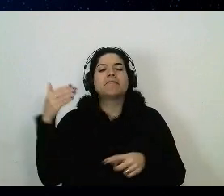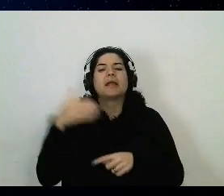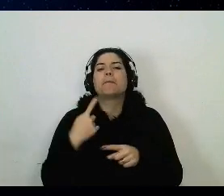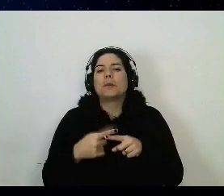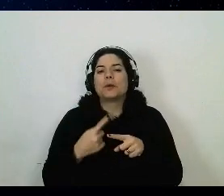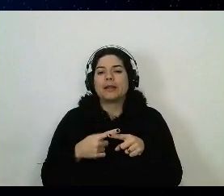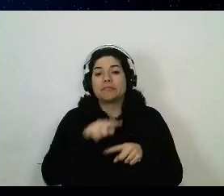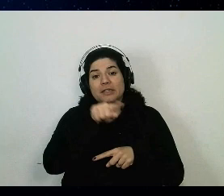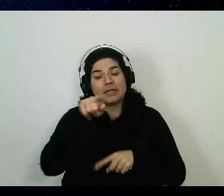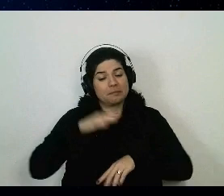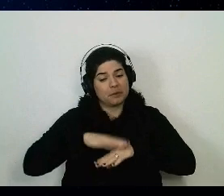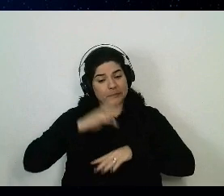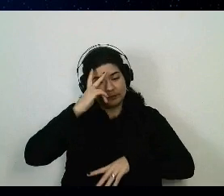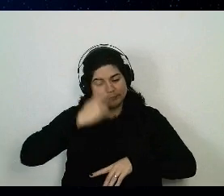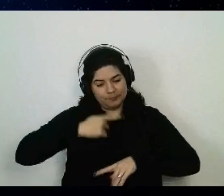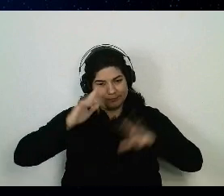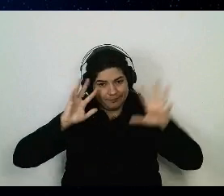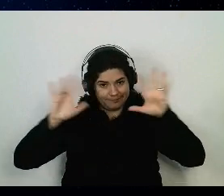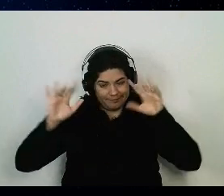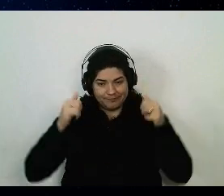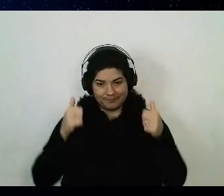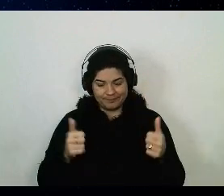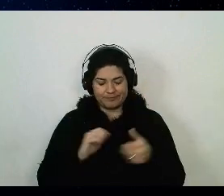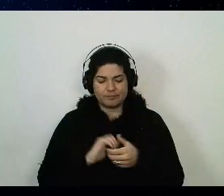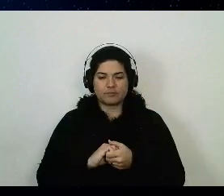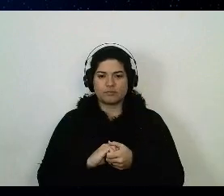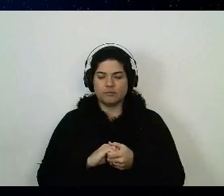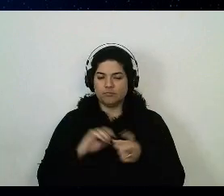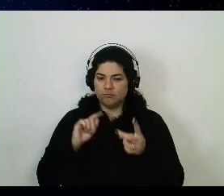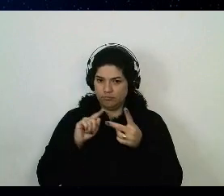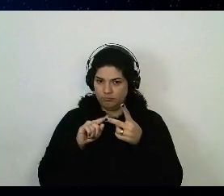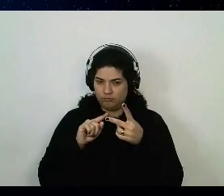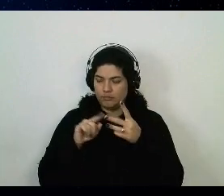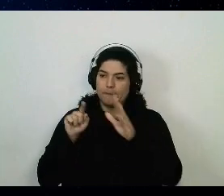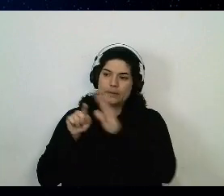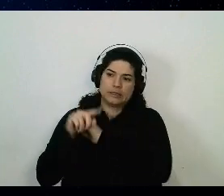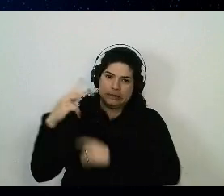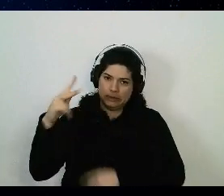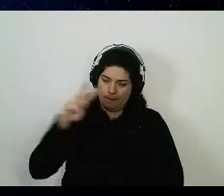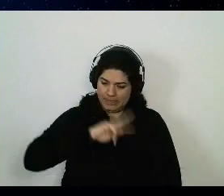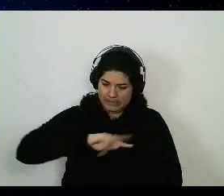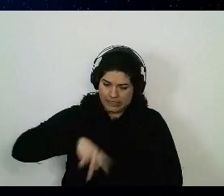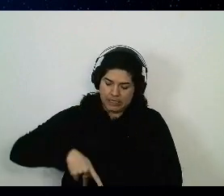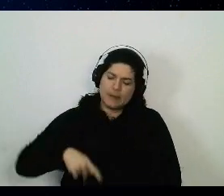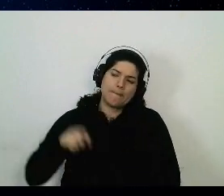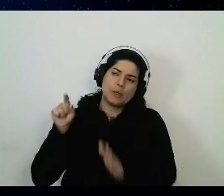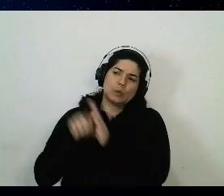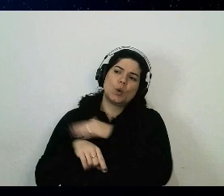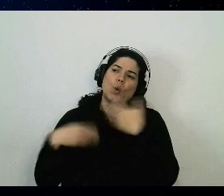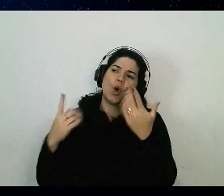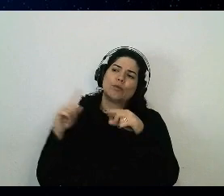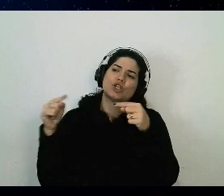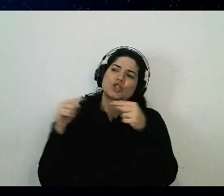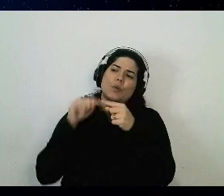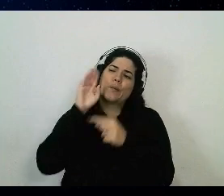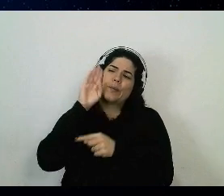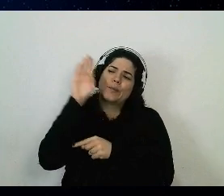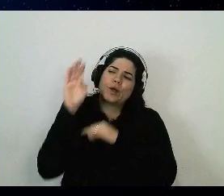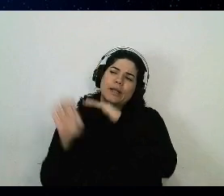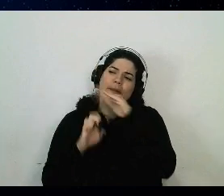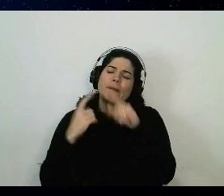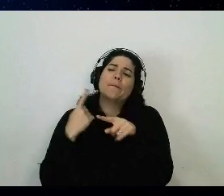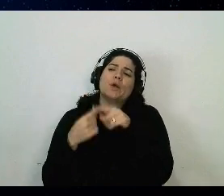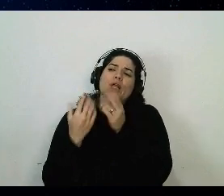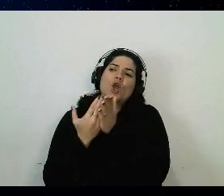vocês fazerem. Segundo ponto, perguntem para o CEO de vocês, qual é o propósito real e genuíno da empresa, onde tudo começou, o porquê